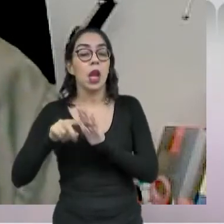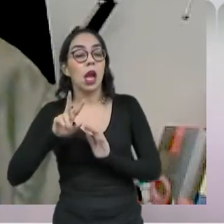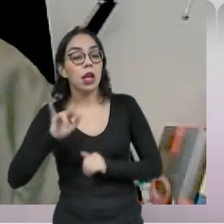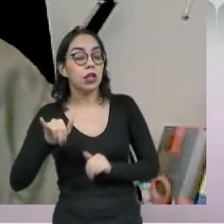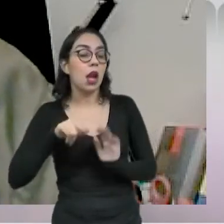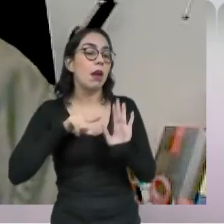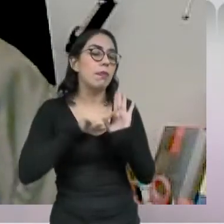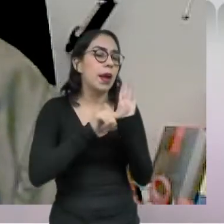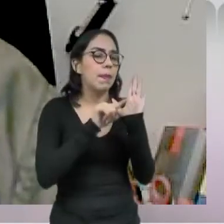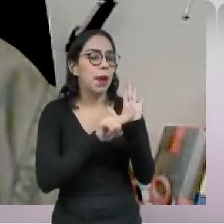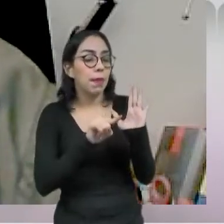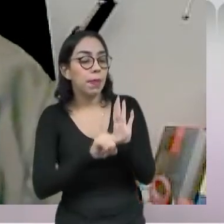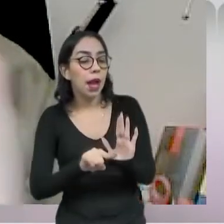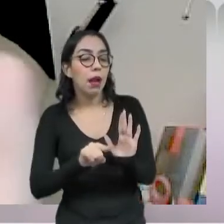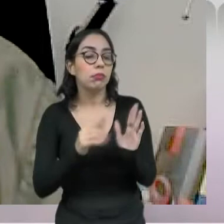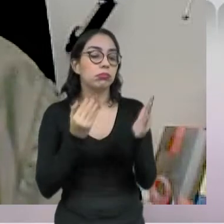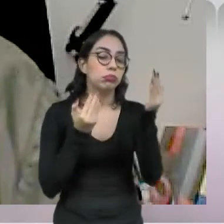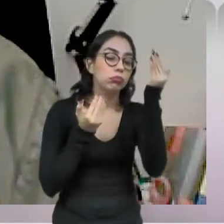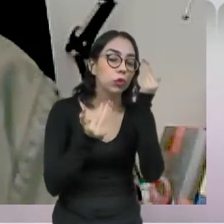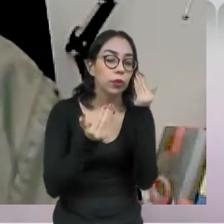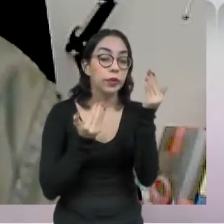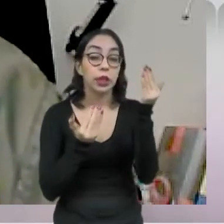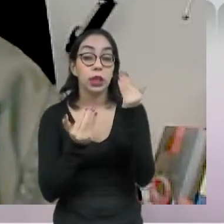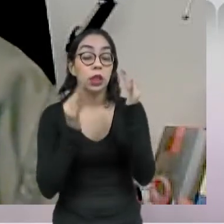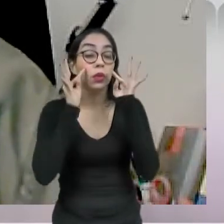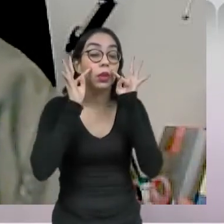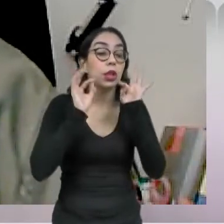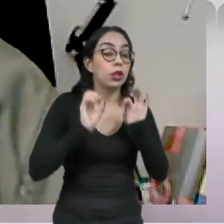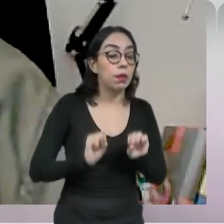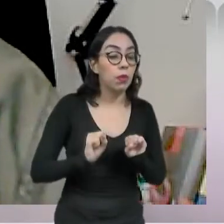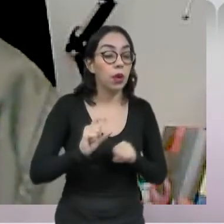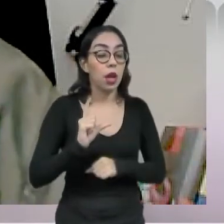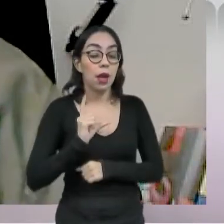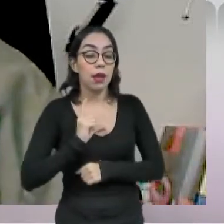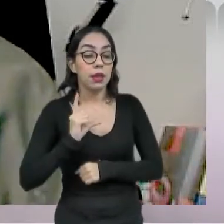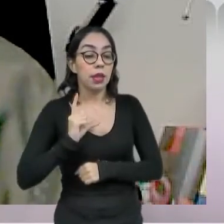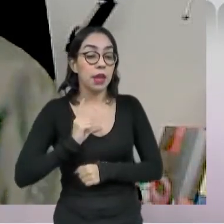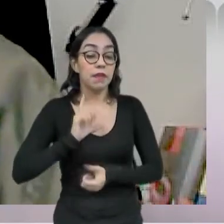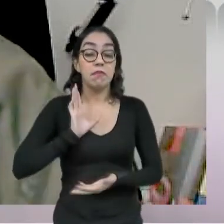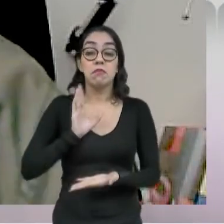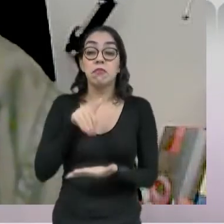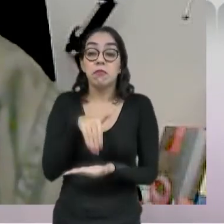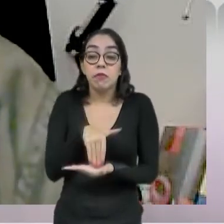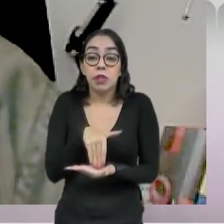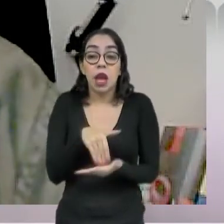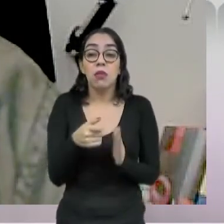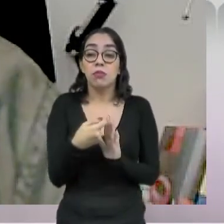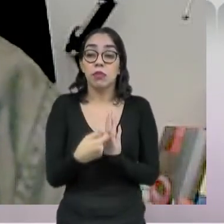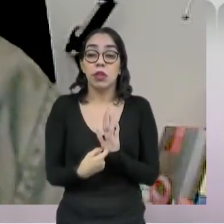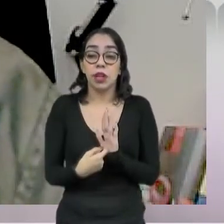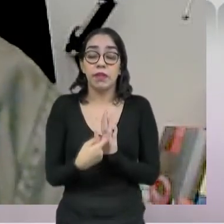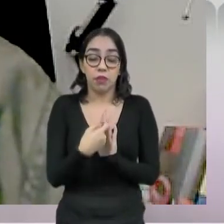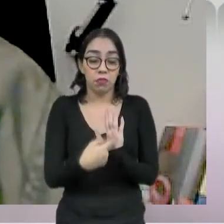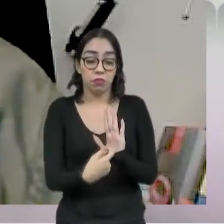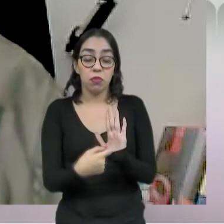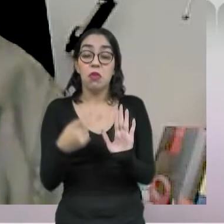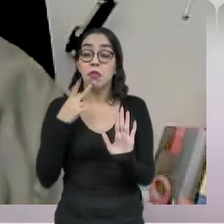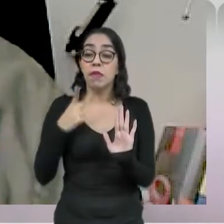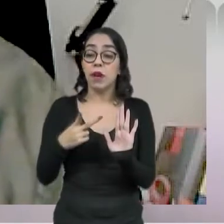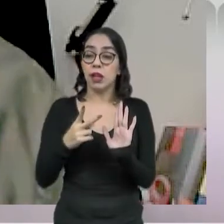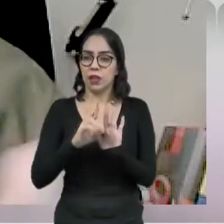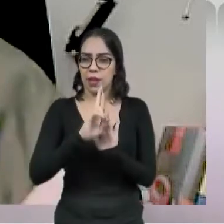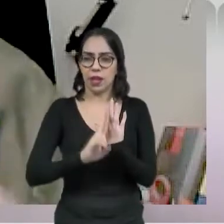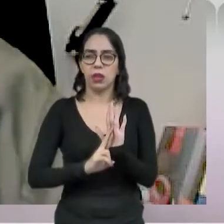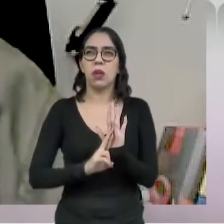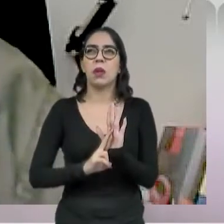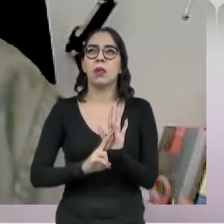as pessoas, testemunhando o presumido fenômeno, e ao final escreveram um relatório circunstanciado